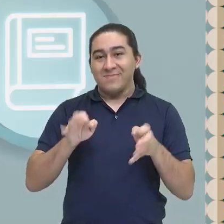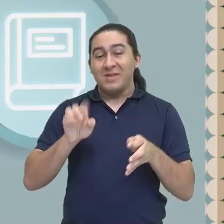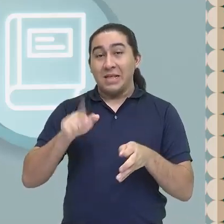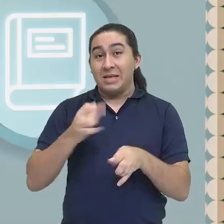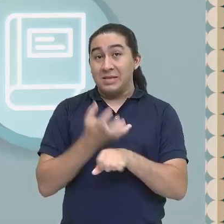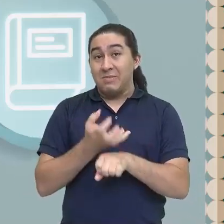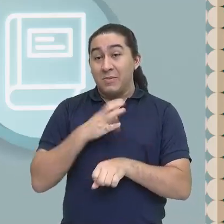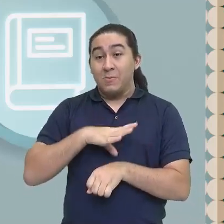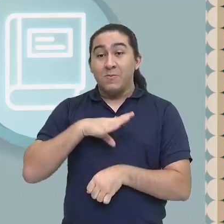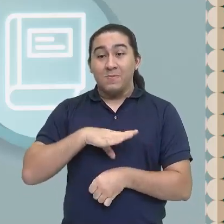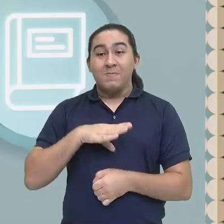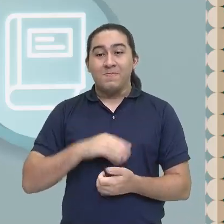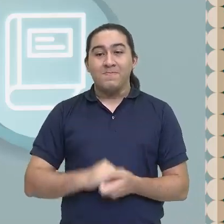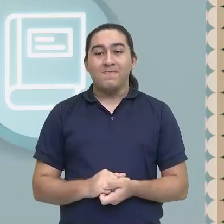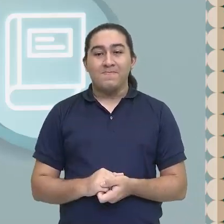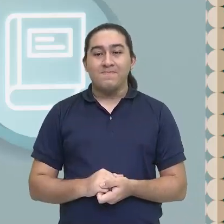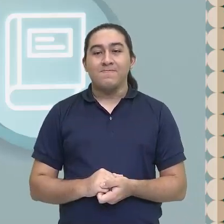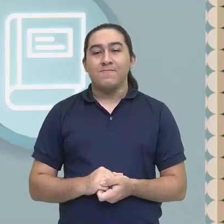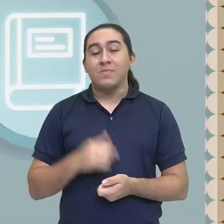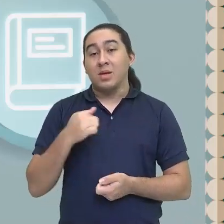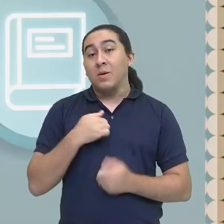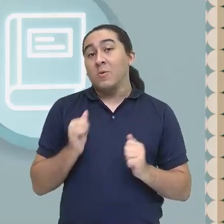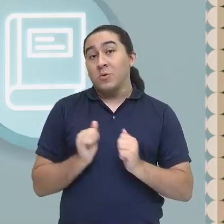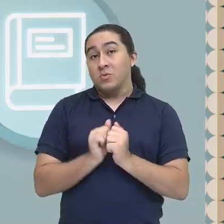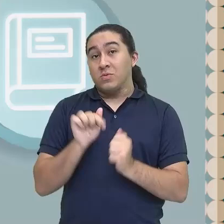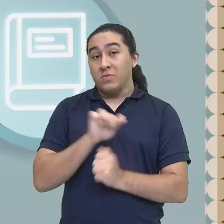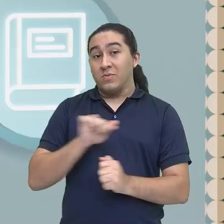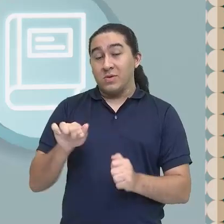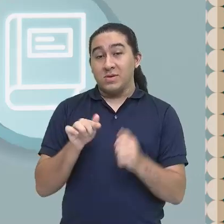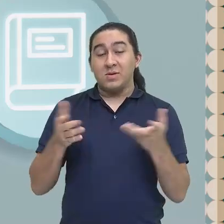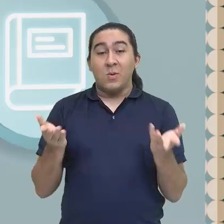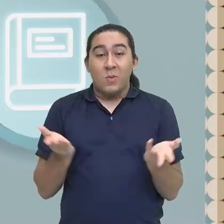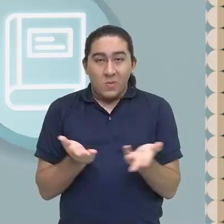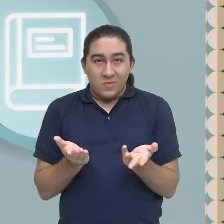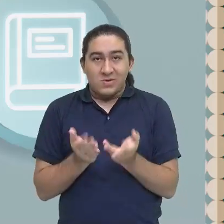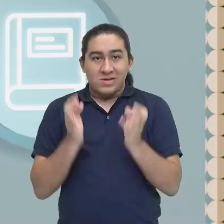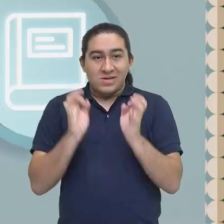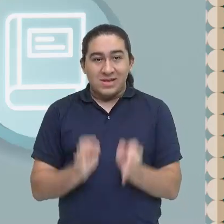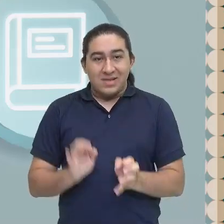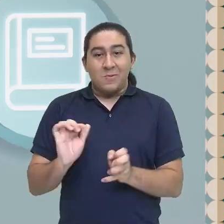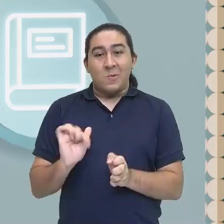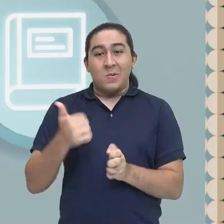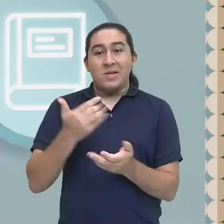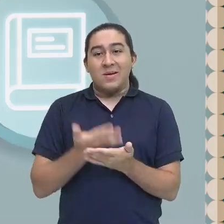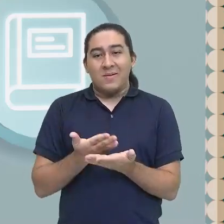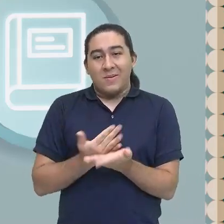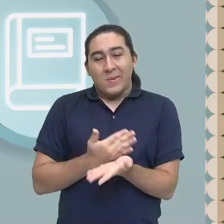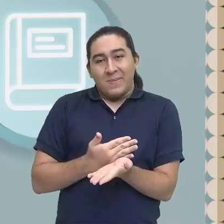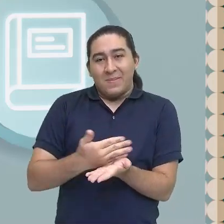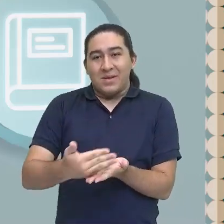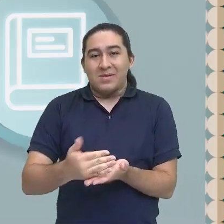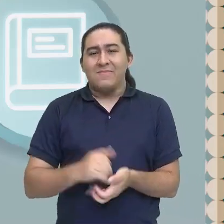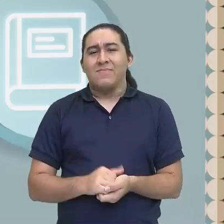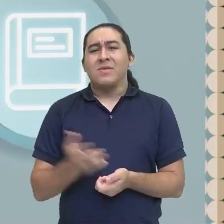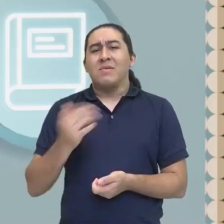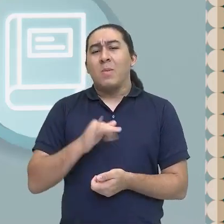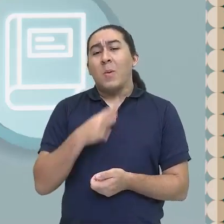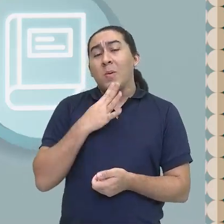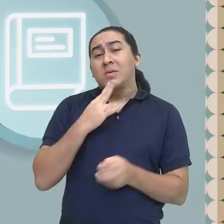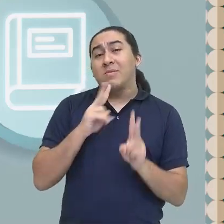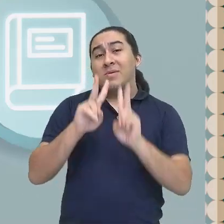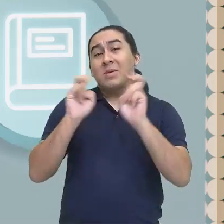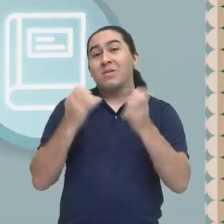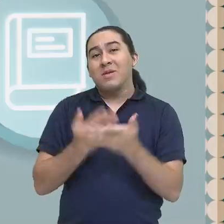língua portuguesa. Estarei com vocês hoje para mais uma aula. Então, vamos conhecer o objeto